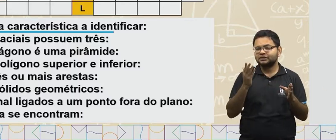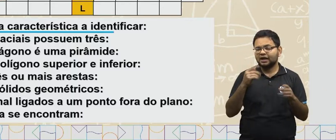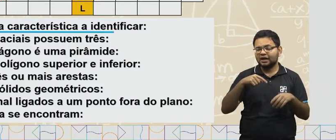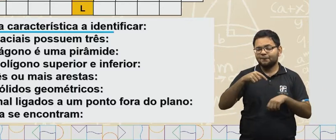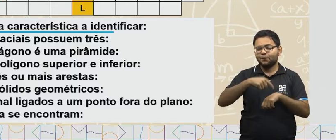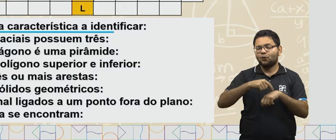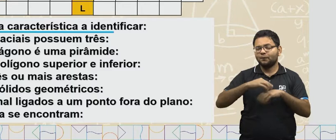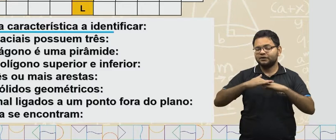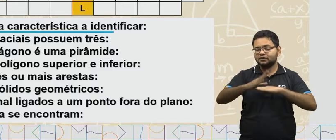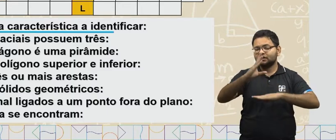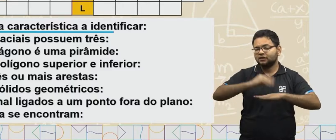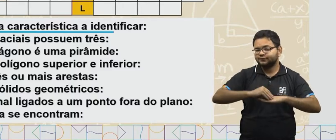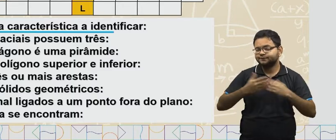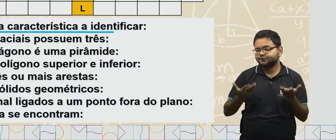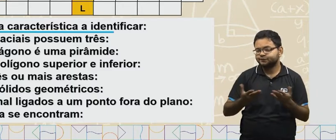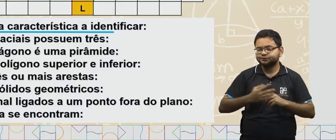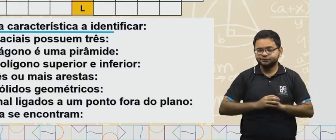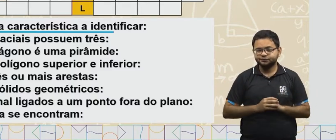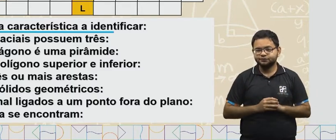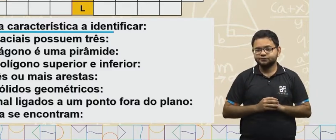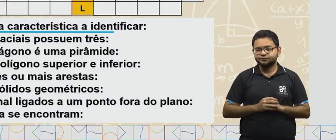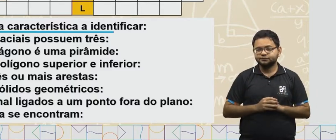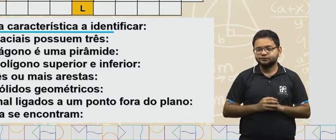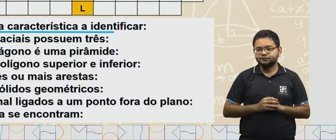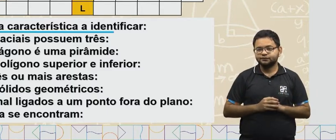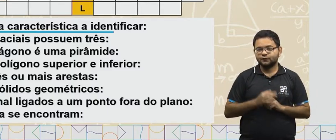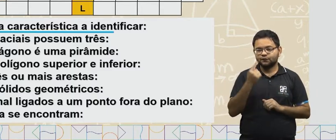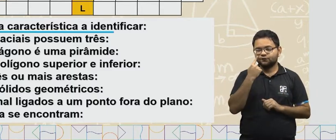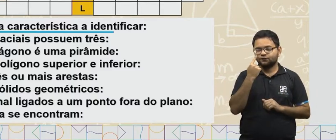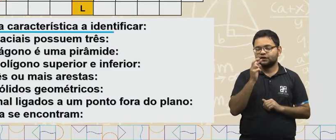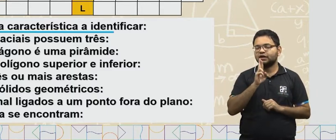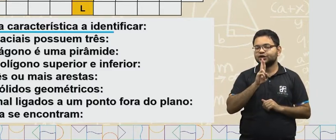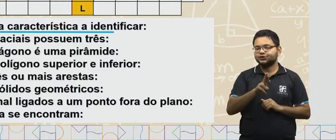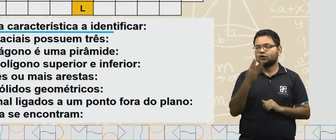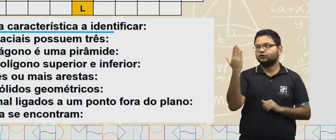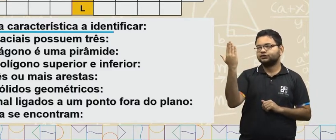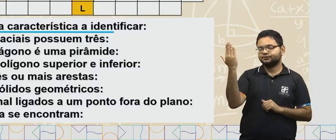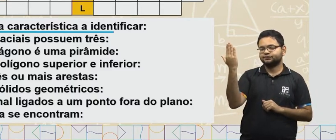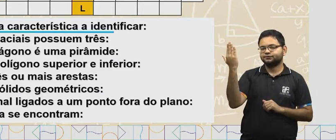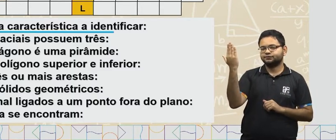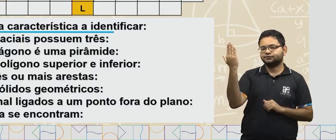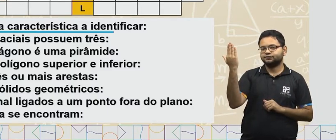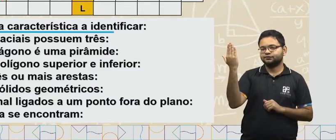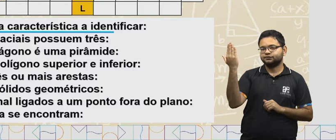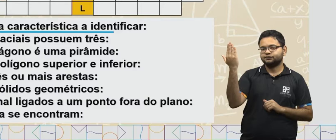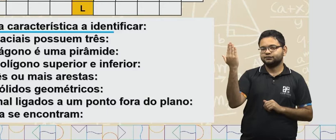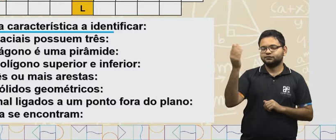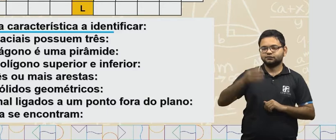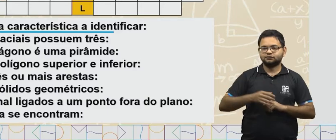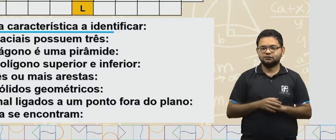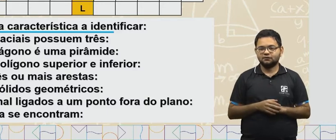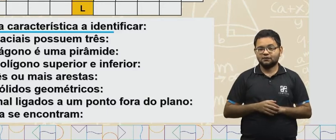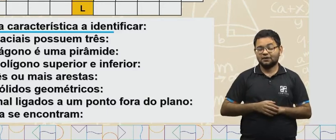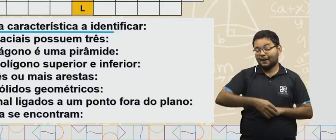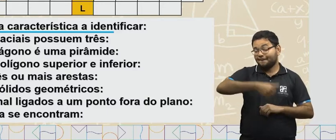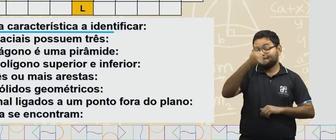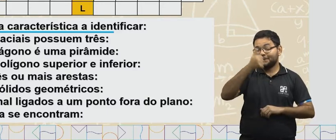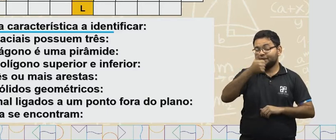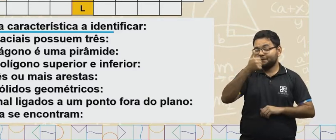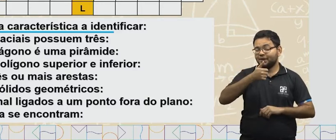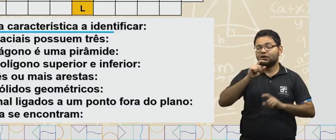na planificação? A resposta é a base, não esqueça. A primeira coisa que você tem que